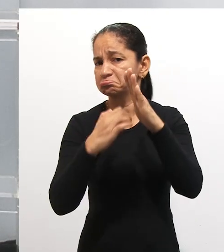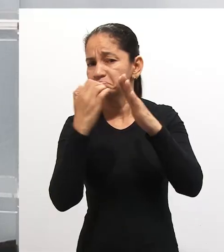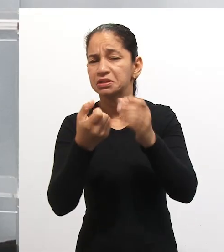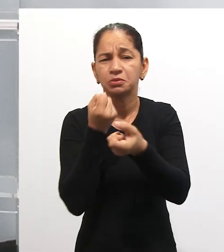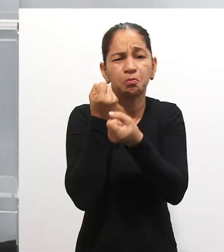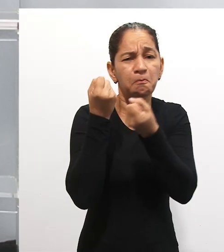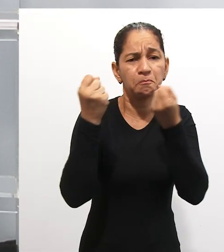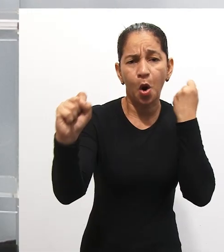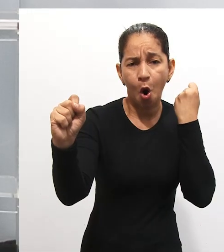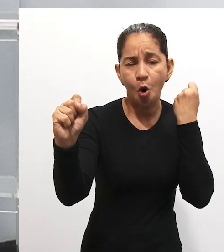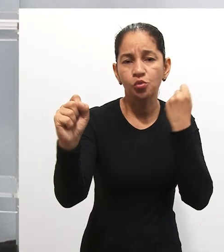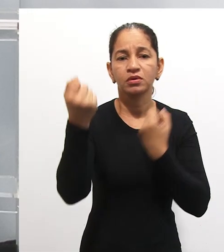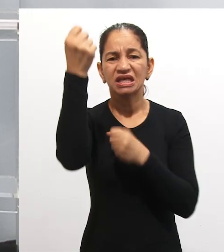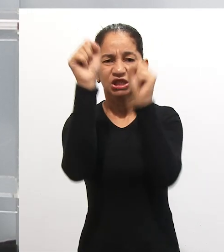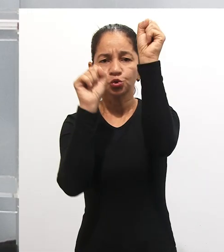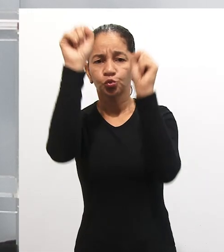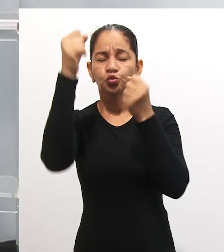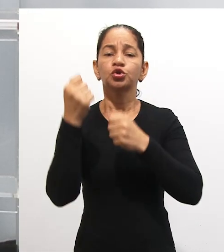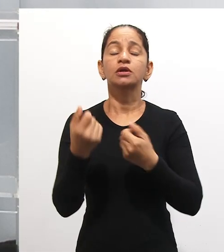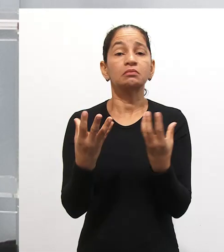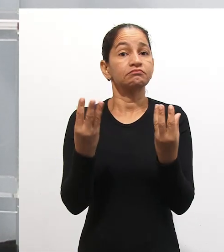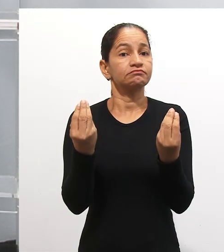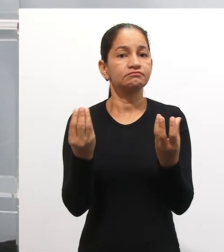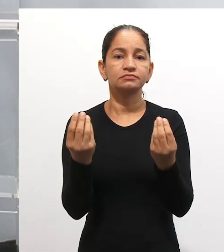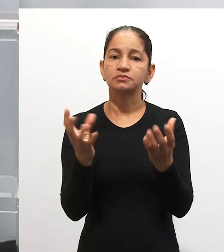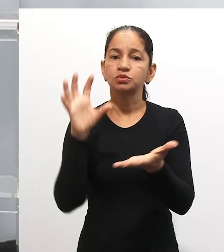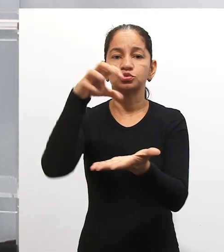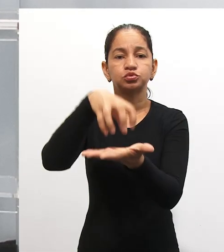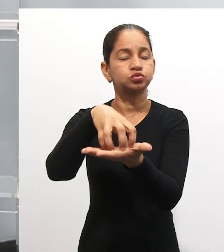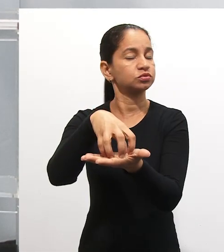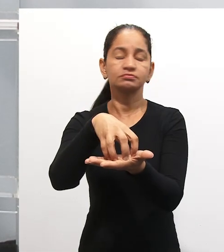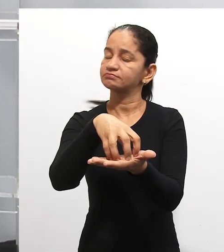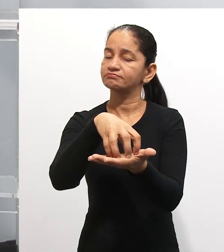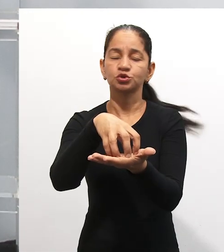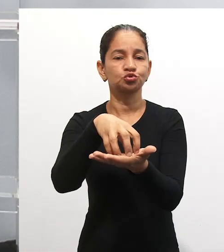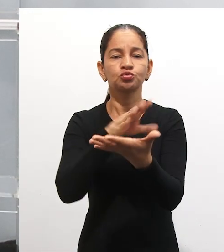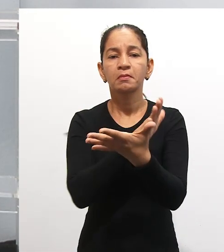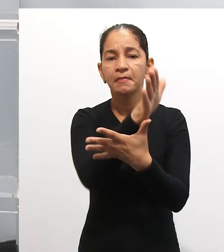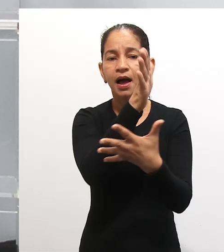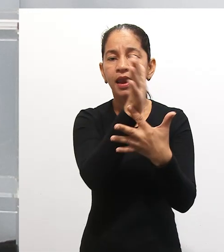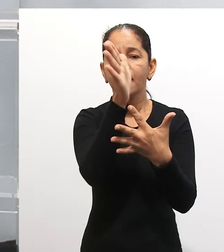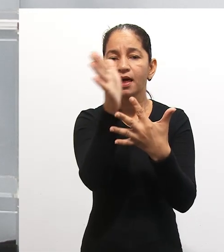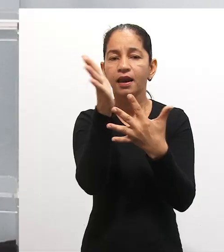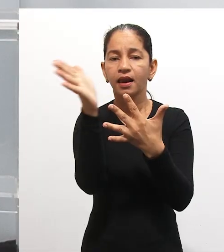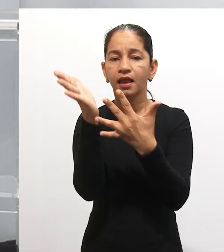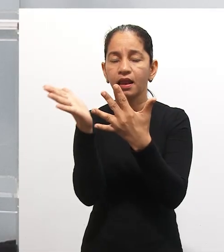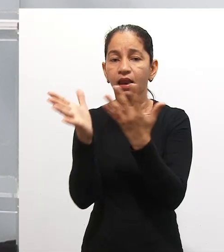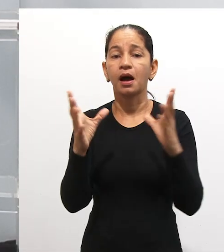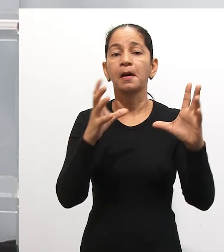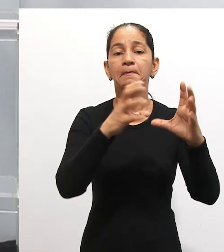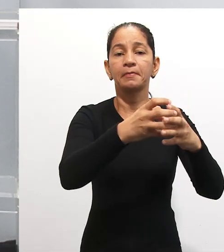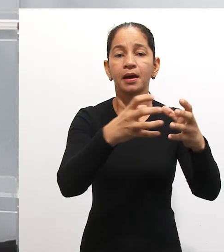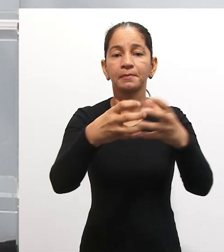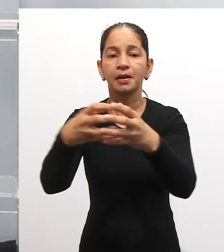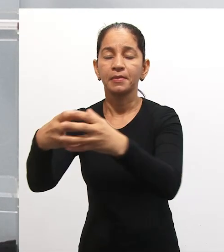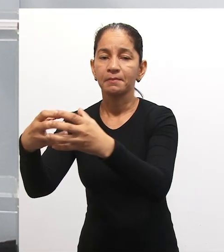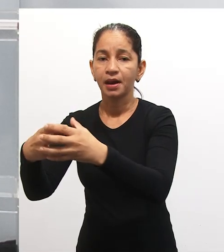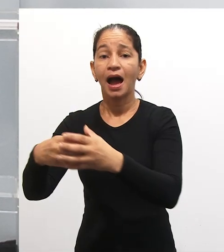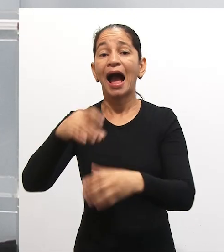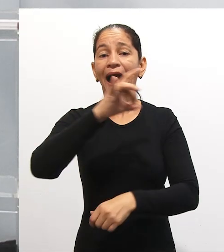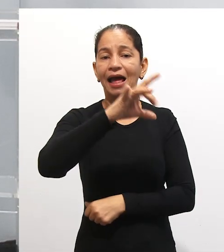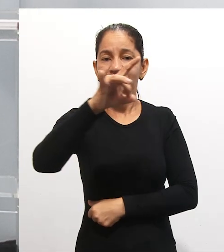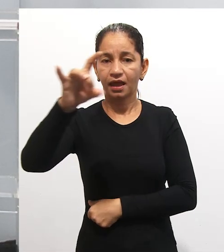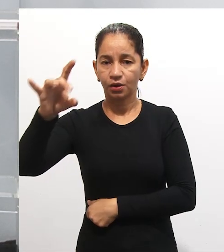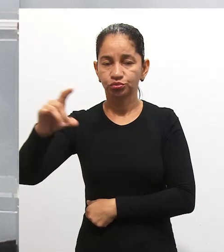grandes, elas não são centralizadas, elas distribuem as suas responsabilidades, delegam responsabilidades